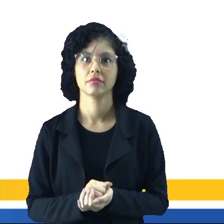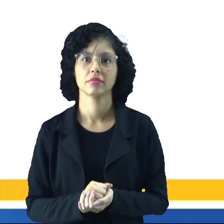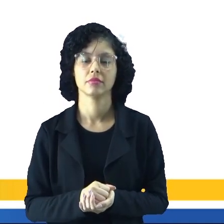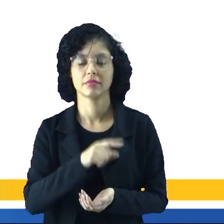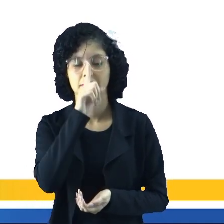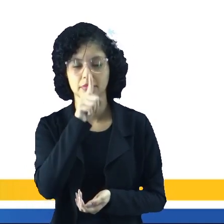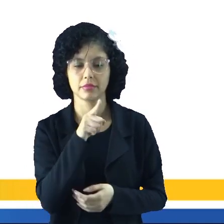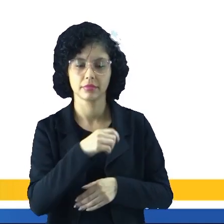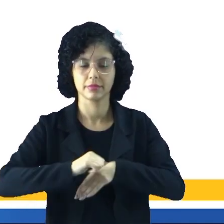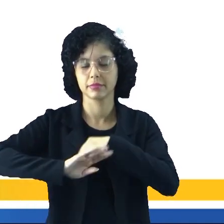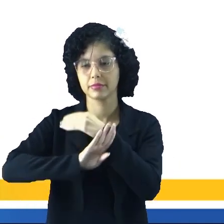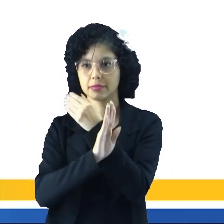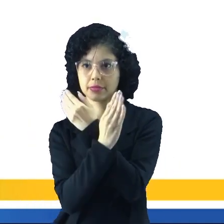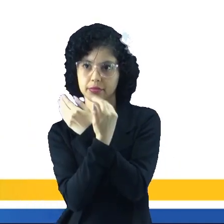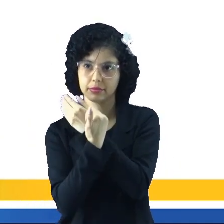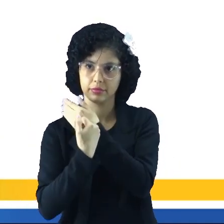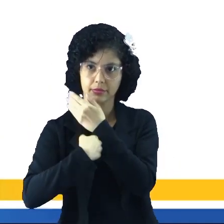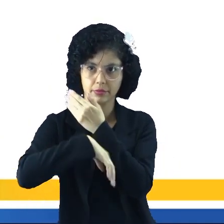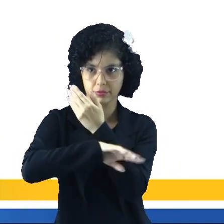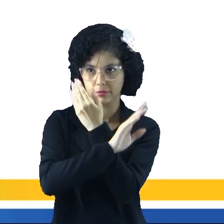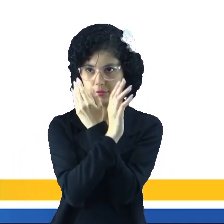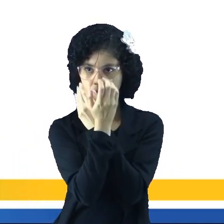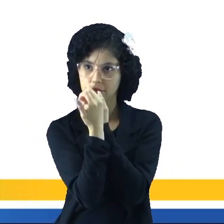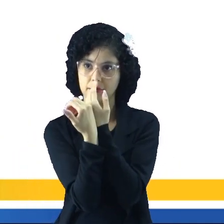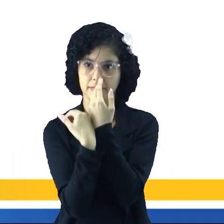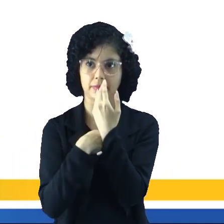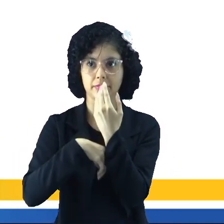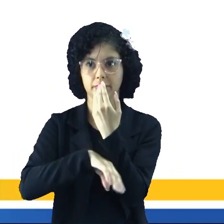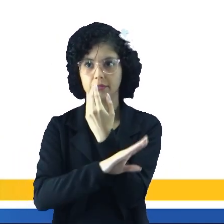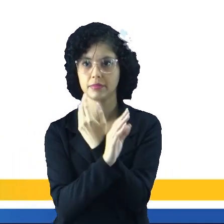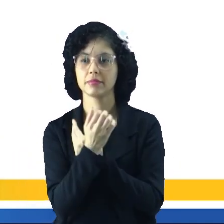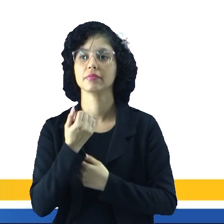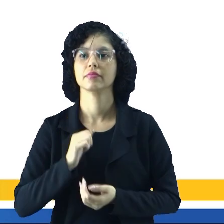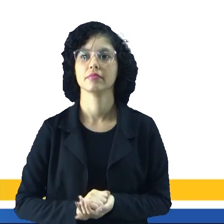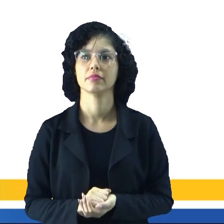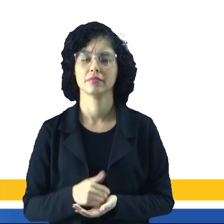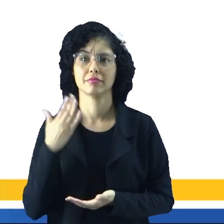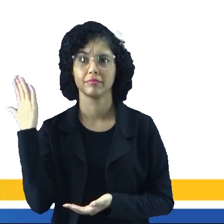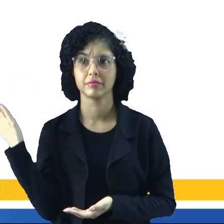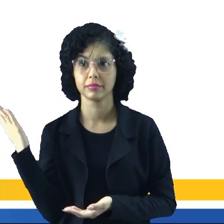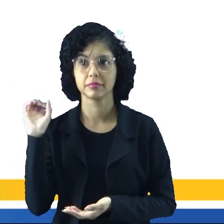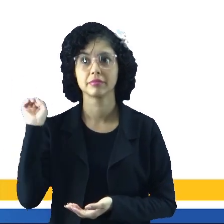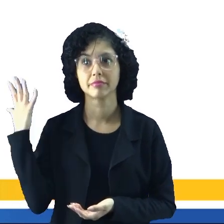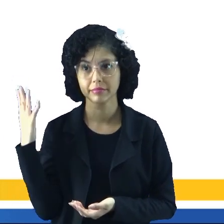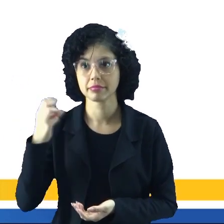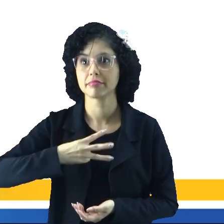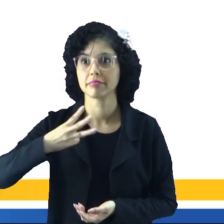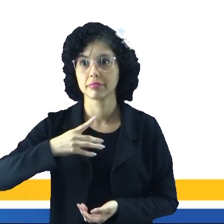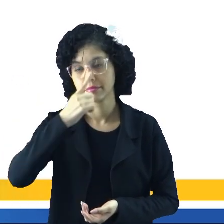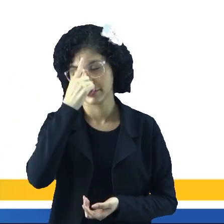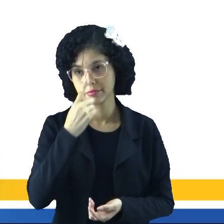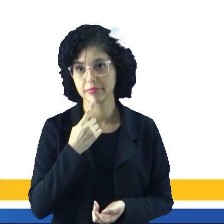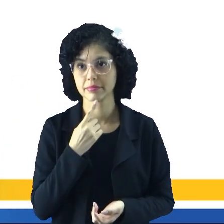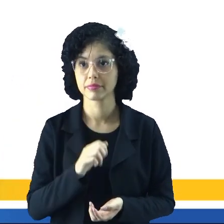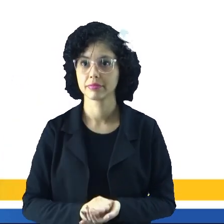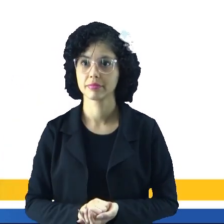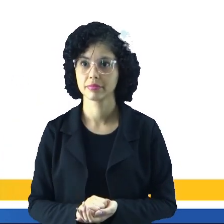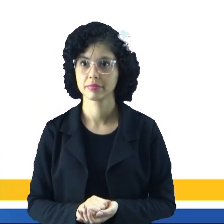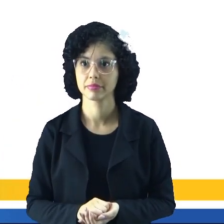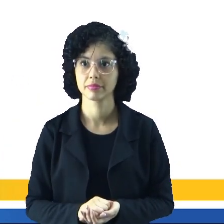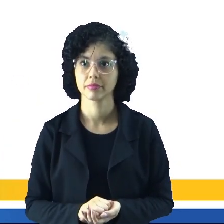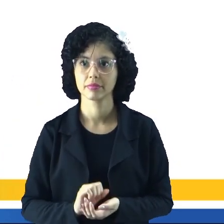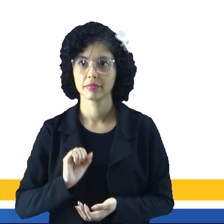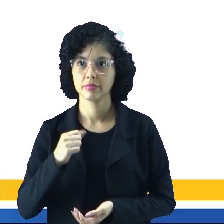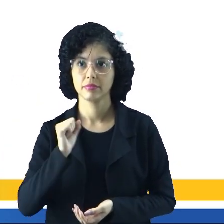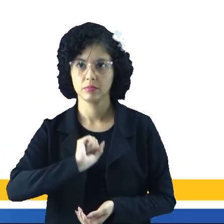do seu dono, passou ali, né? Se esfregou ali nas pernas do seu dono e olha só o que aconteceu no terceiro quadro, né? E olha a